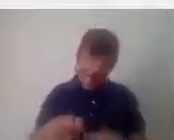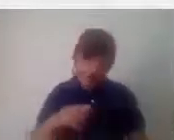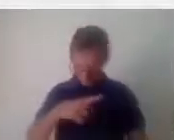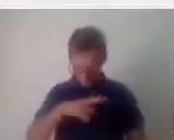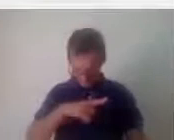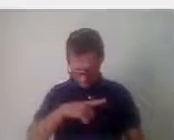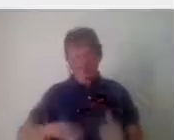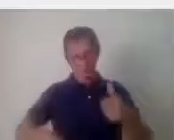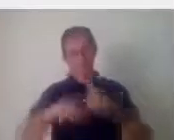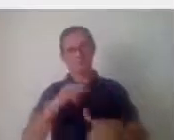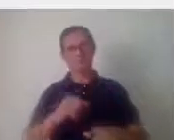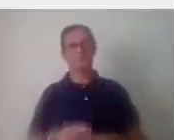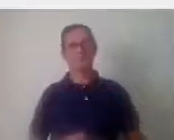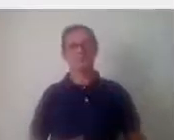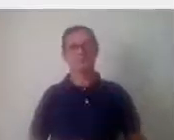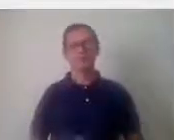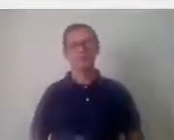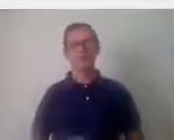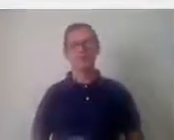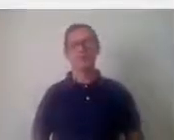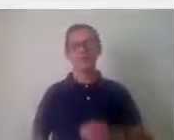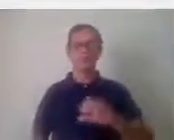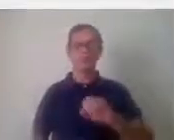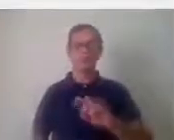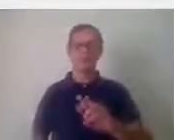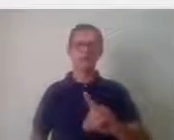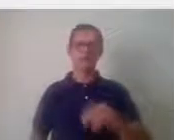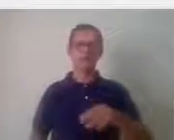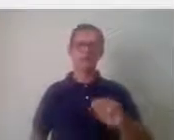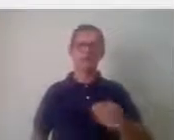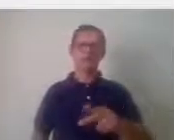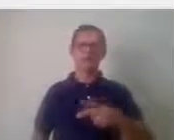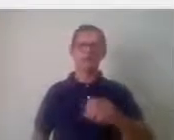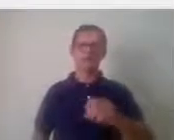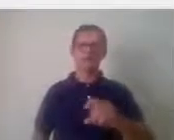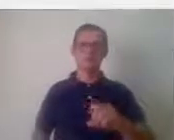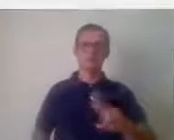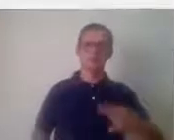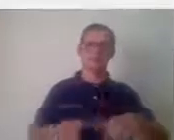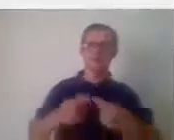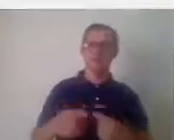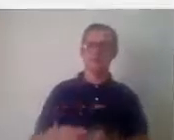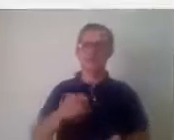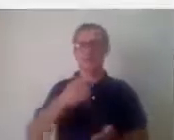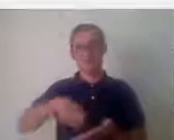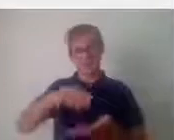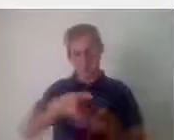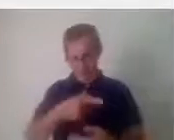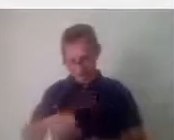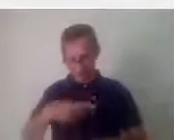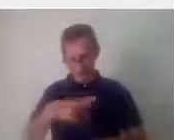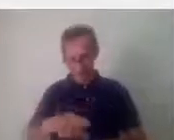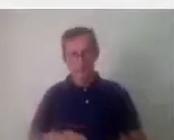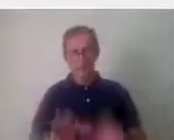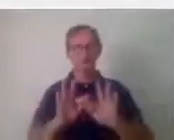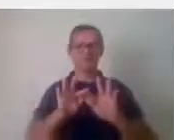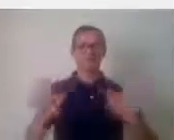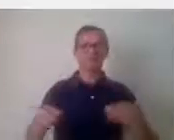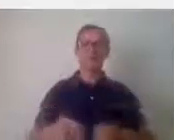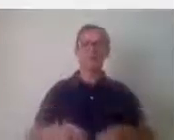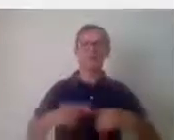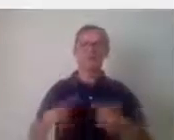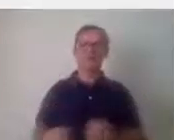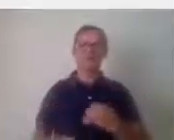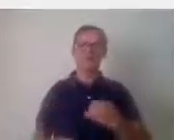vai transformá-la para uma coordenada polar. Você reescreve a sua função